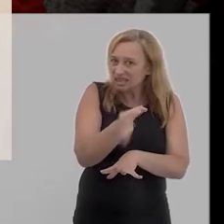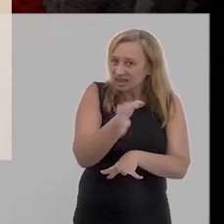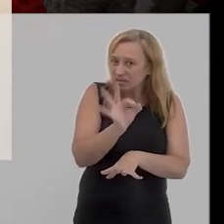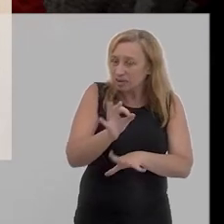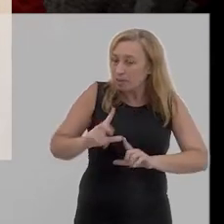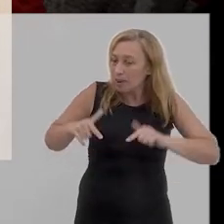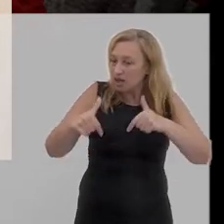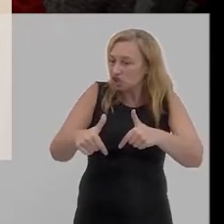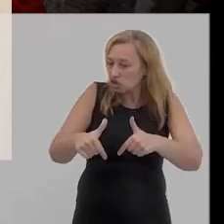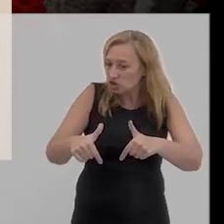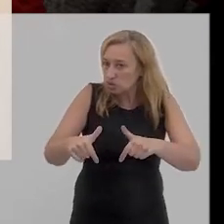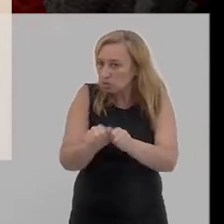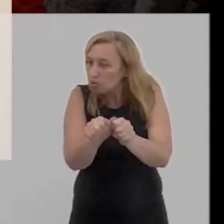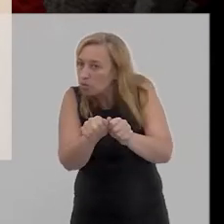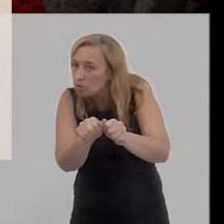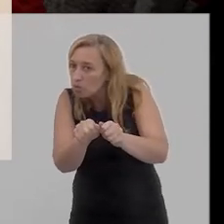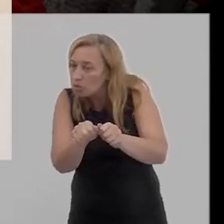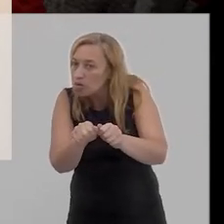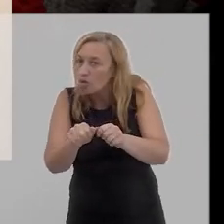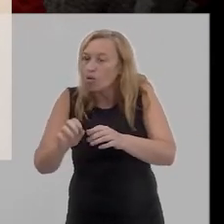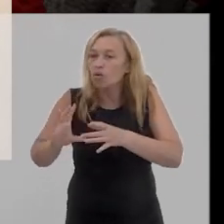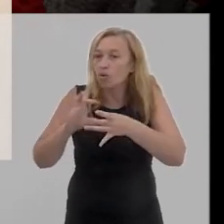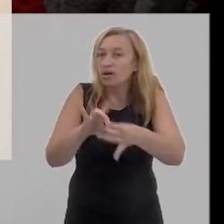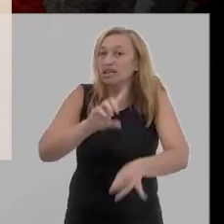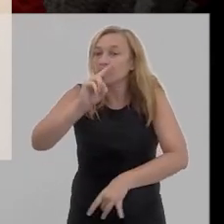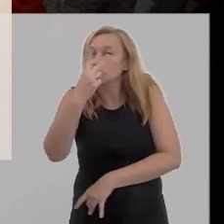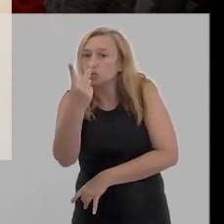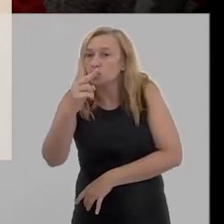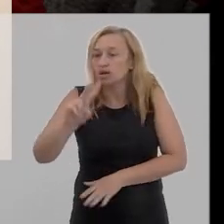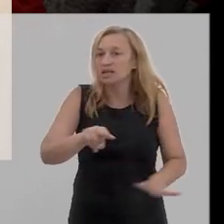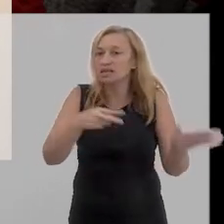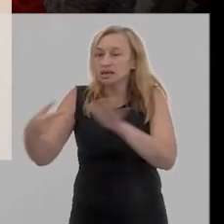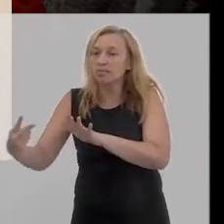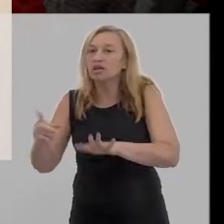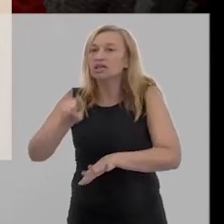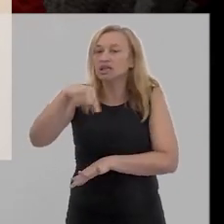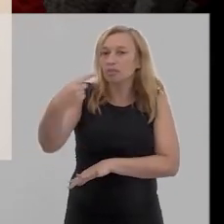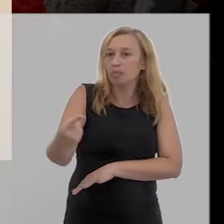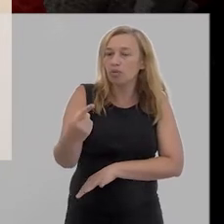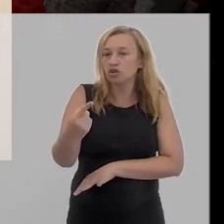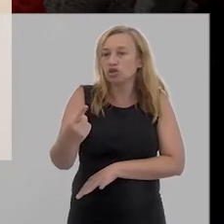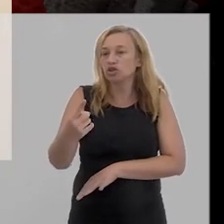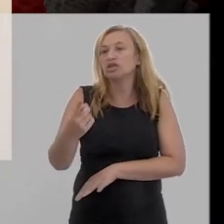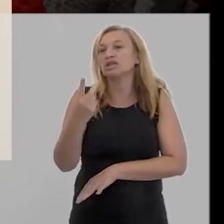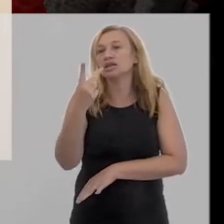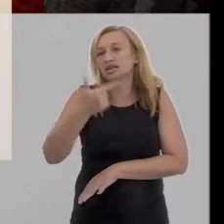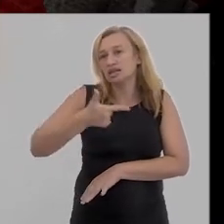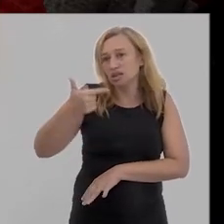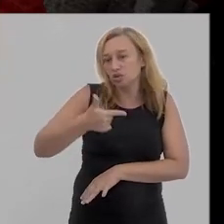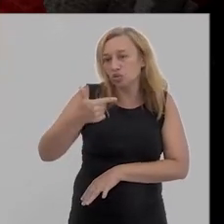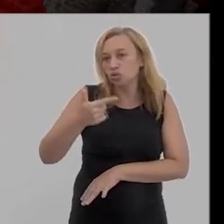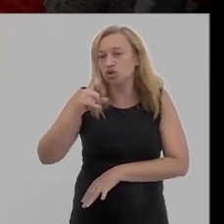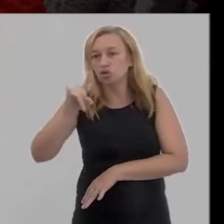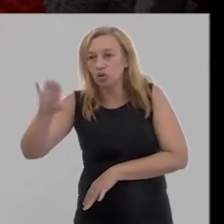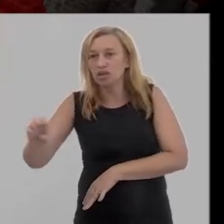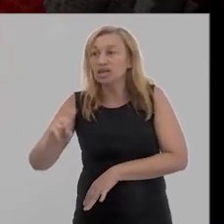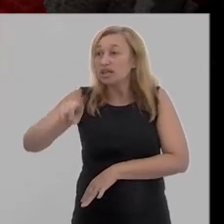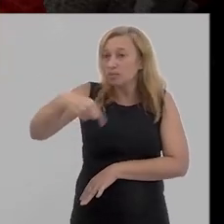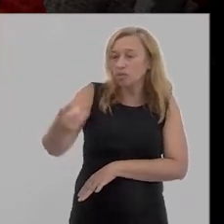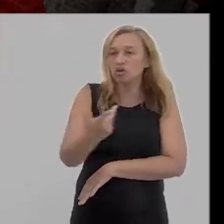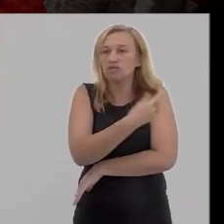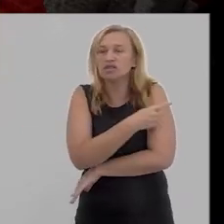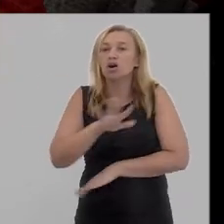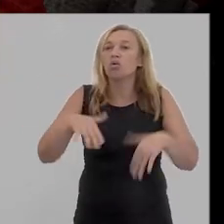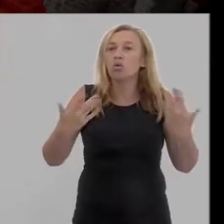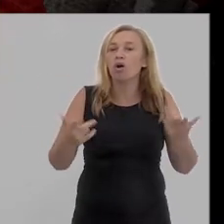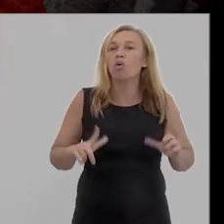plenamente, né, funcionar de forma plena também só depois de 2 semanas após a aplicação da segunda dose. Tânia, após a vacinação,